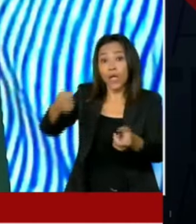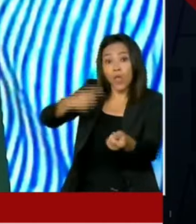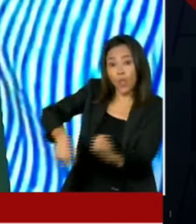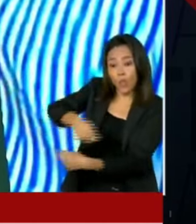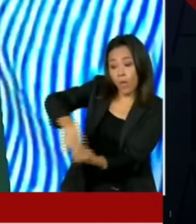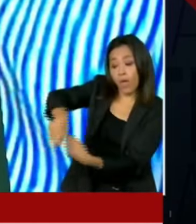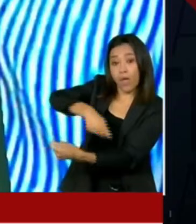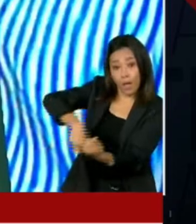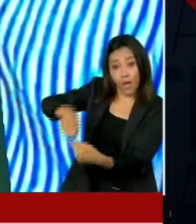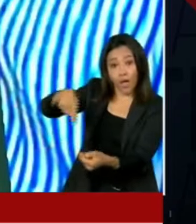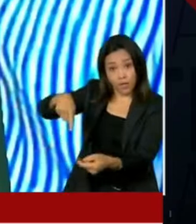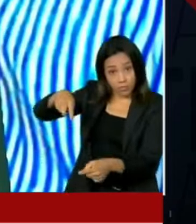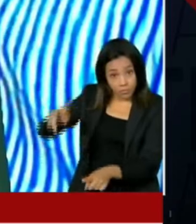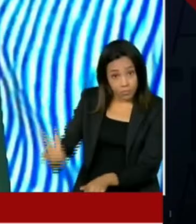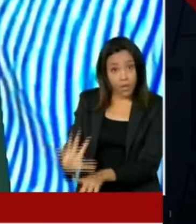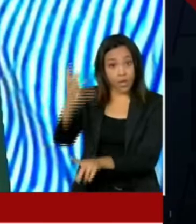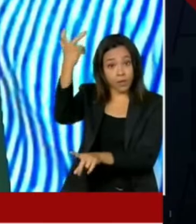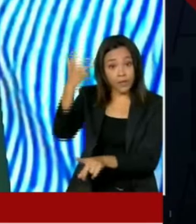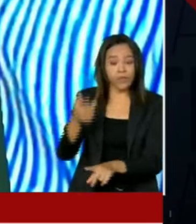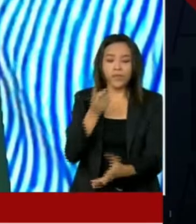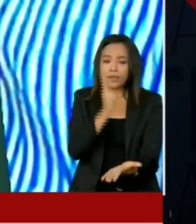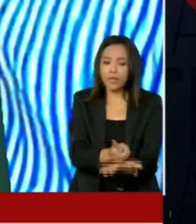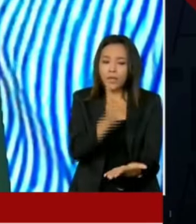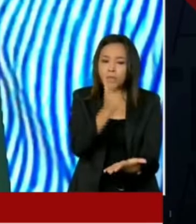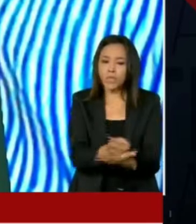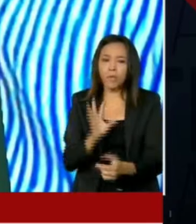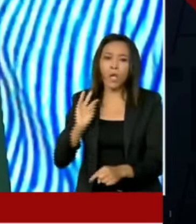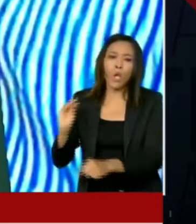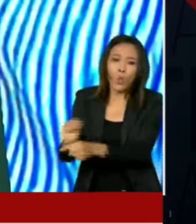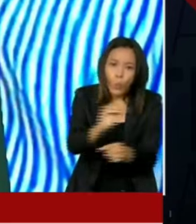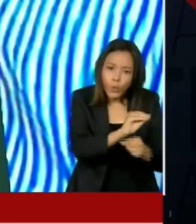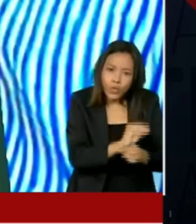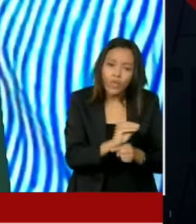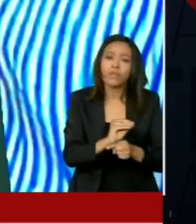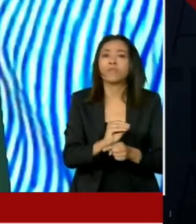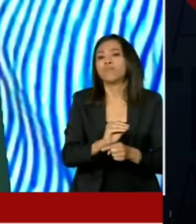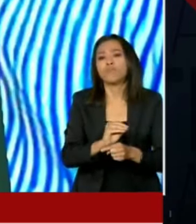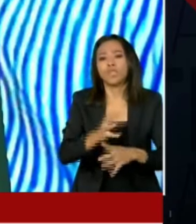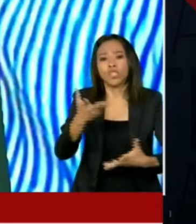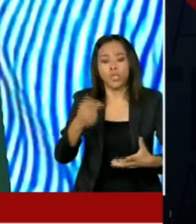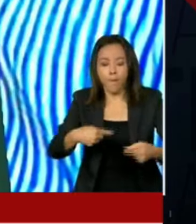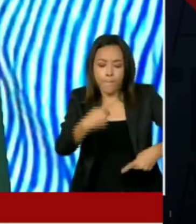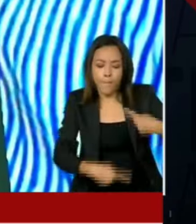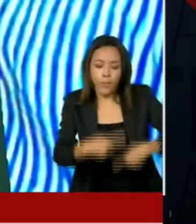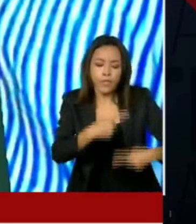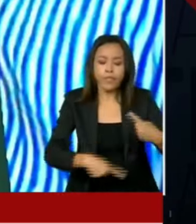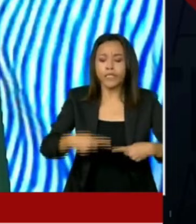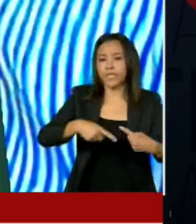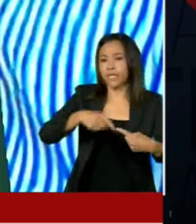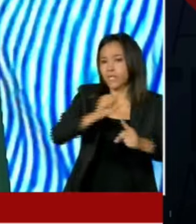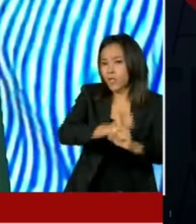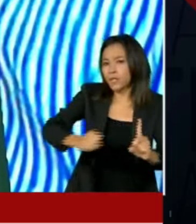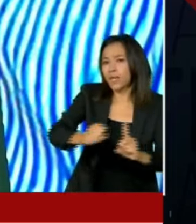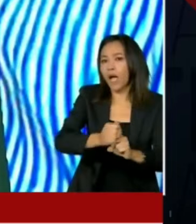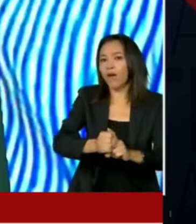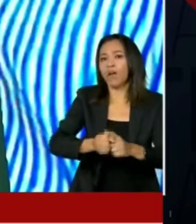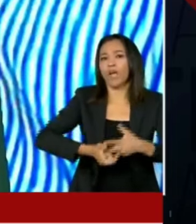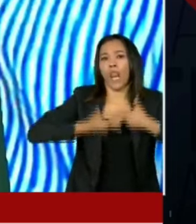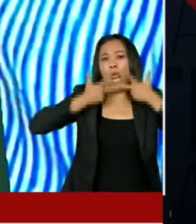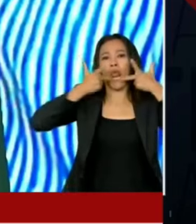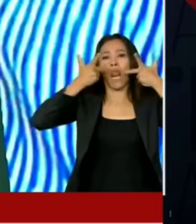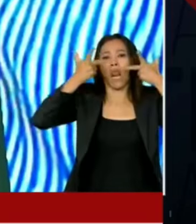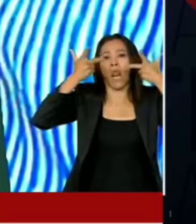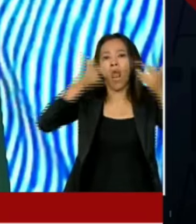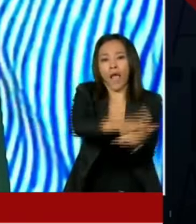judiciário, militares. Será? Difícil de acreditar num governo que foi eleito na plataforma